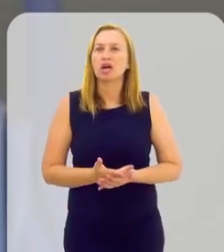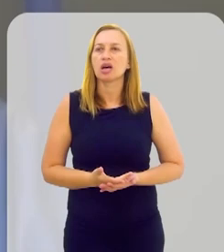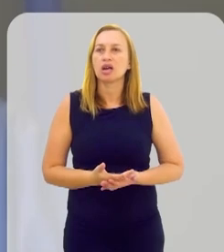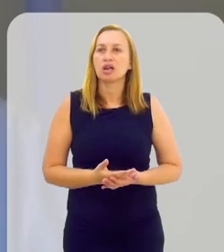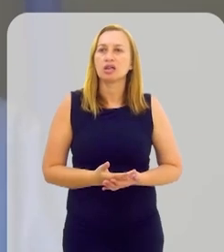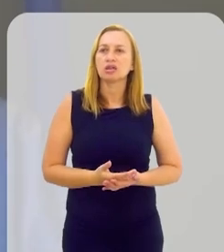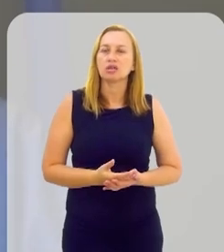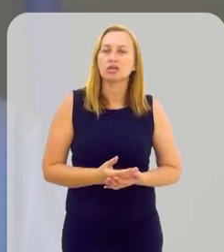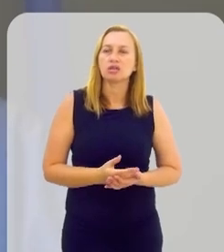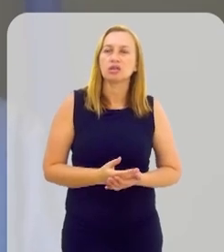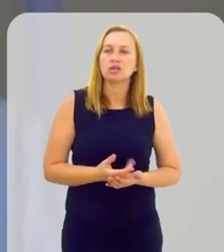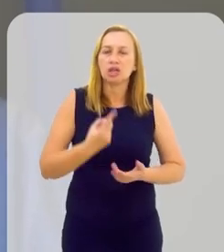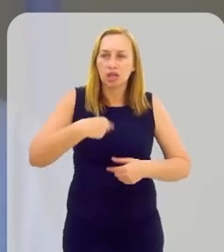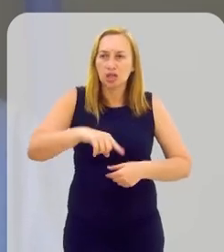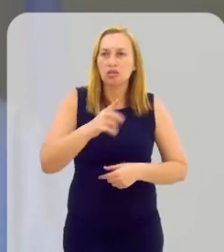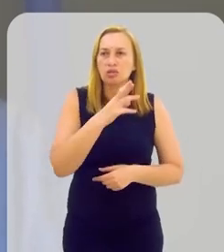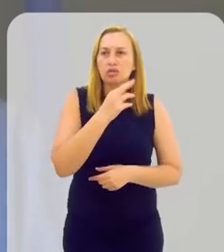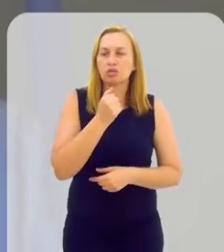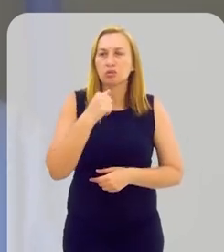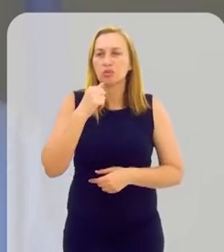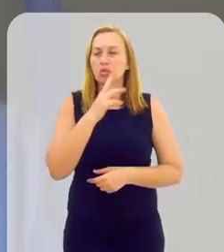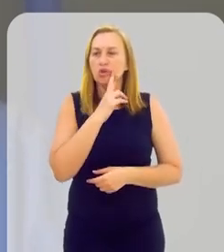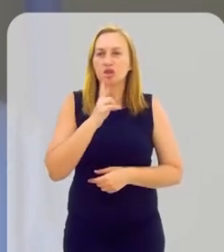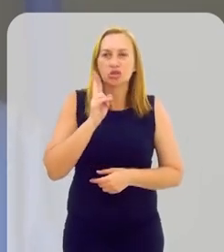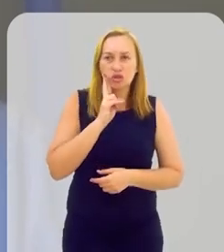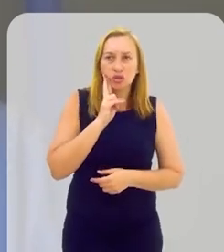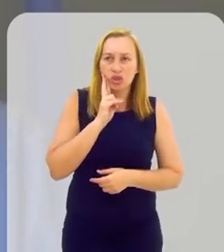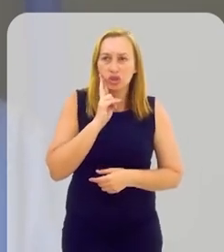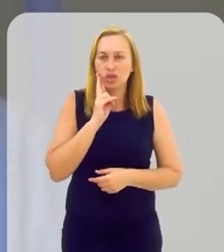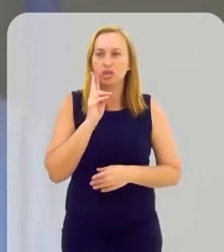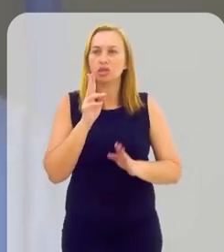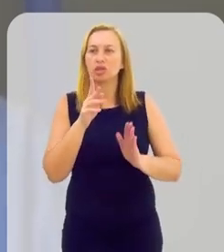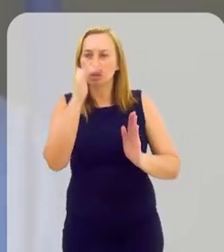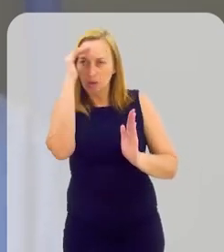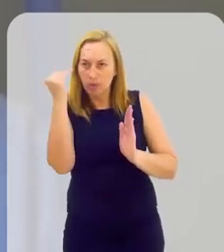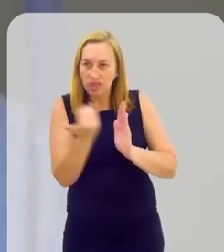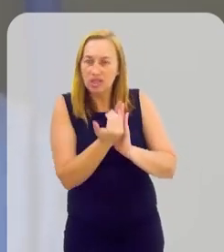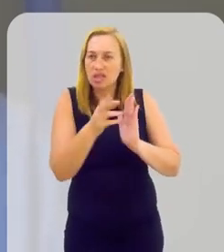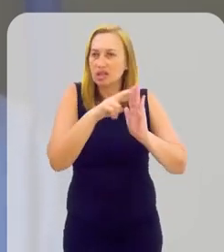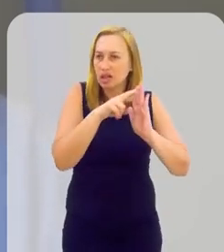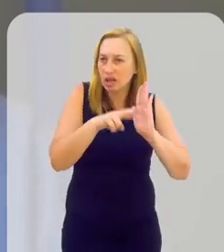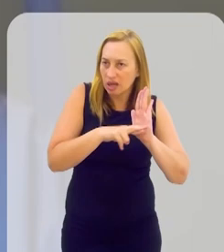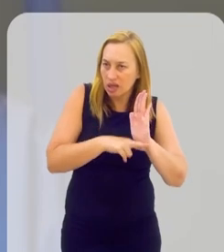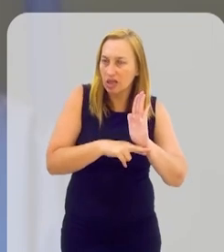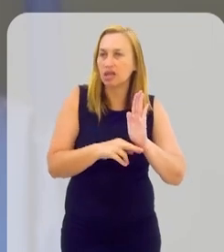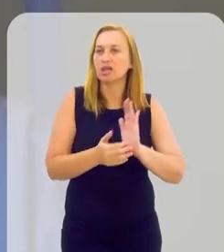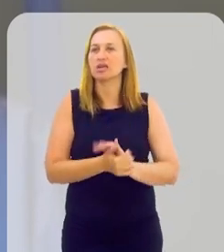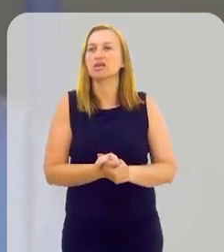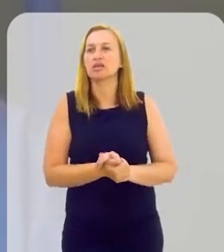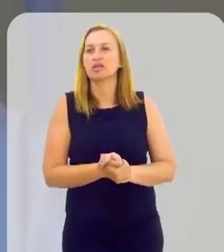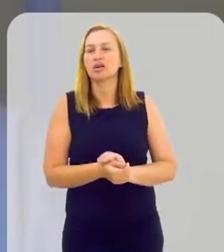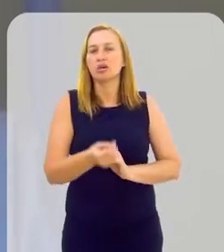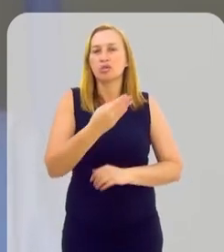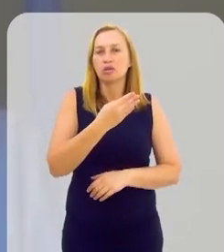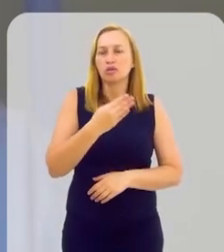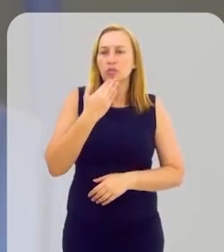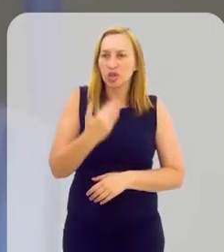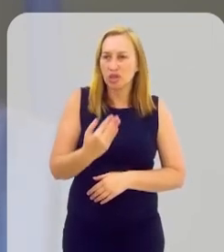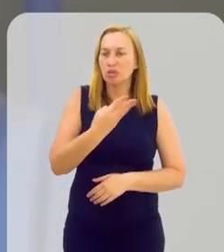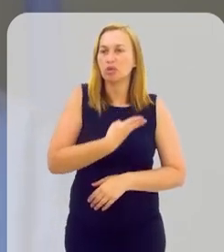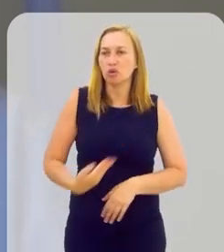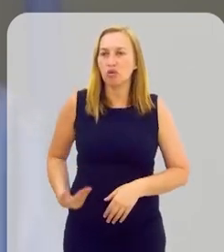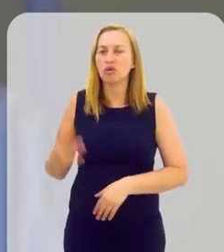já acorrendo em hotéis e restaurantes que davam os protocolos e o cumprimento às riscas daquilo que foi